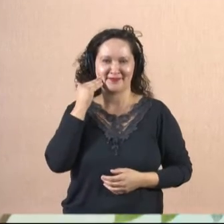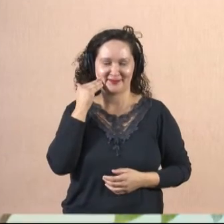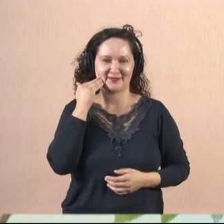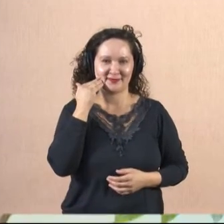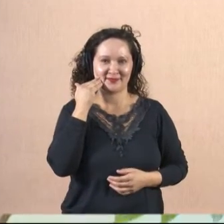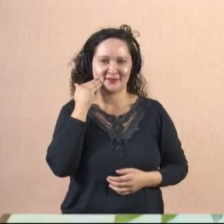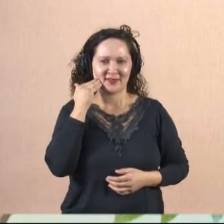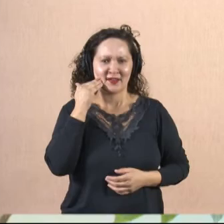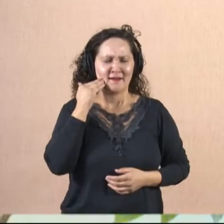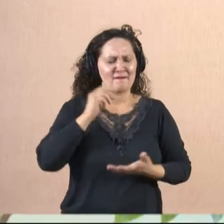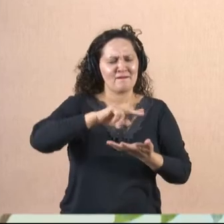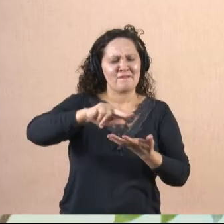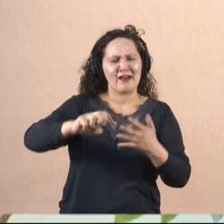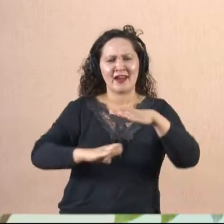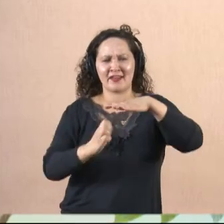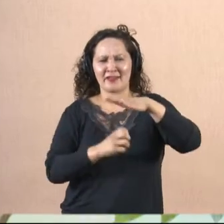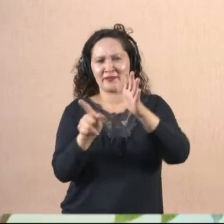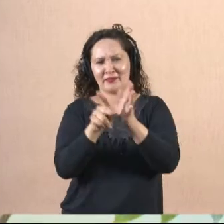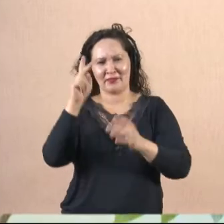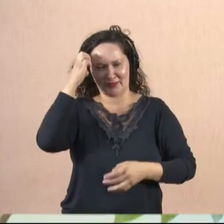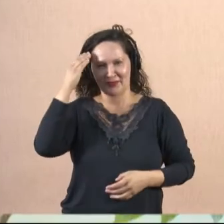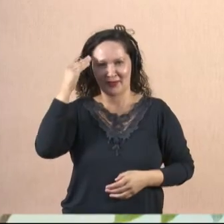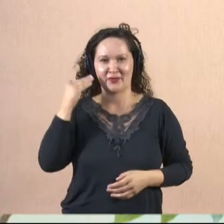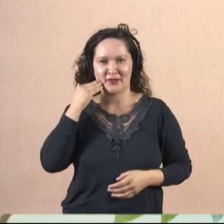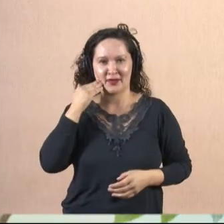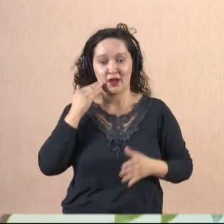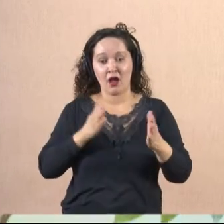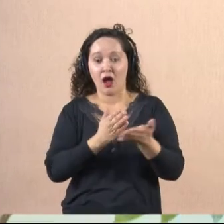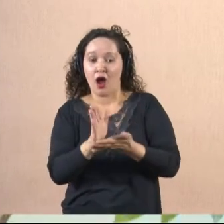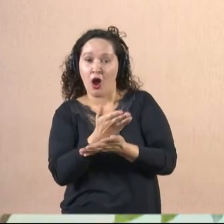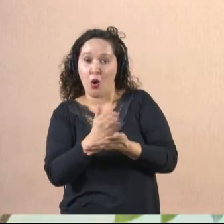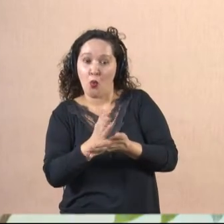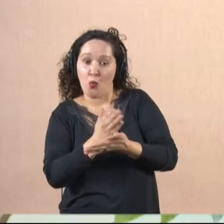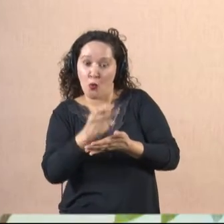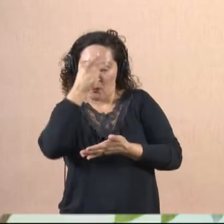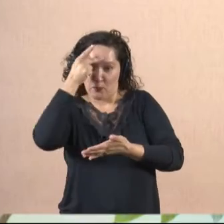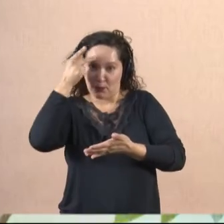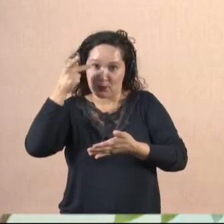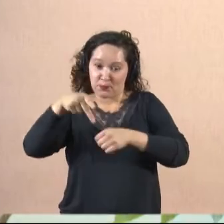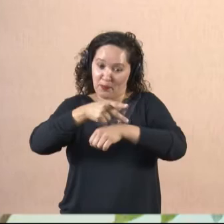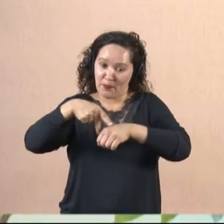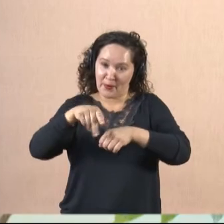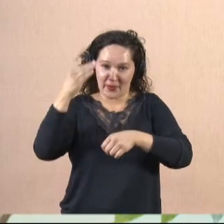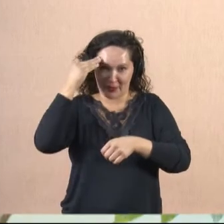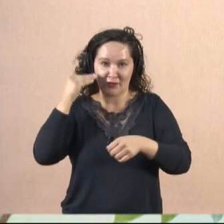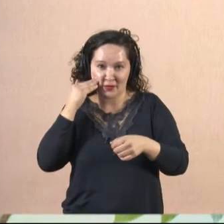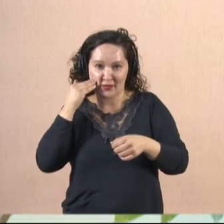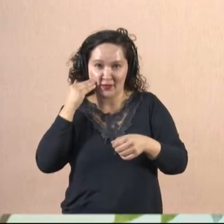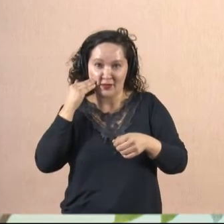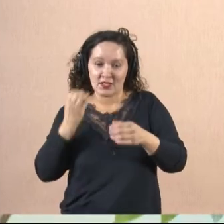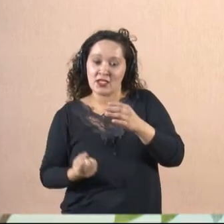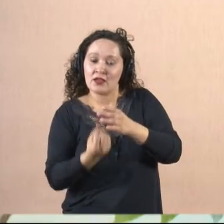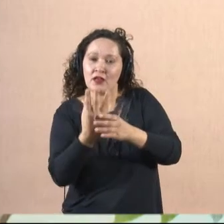com muitas empresas coreanas é a boa parte dos compatriotas da coreia você deveria cana